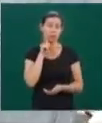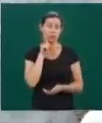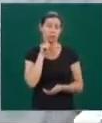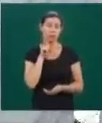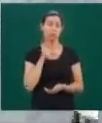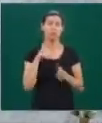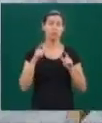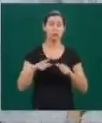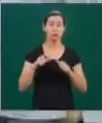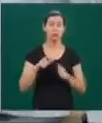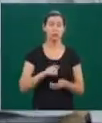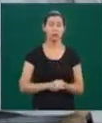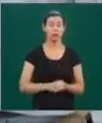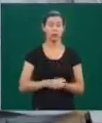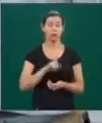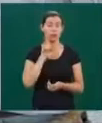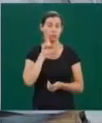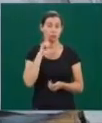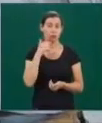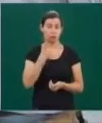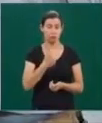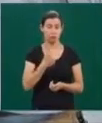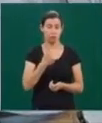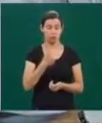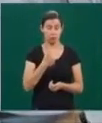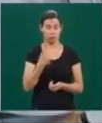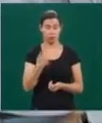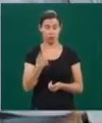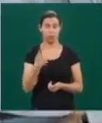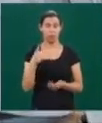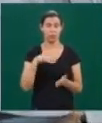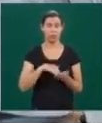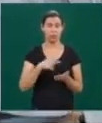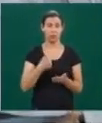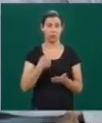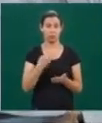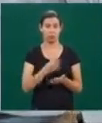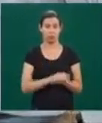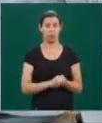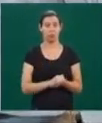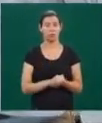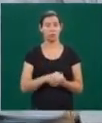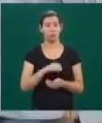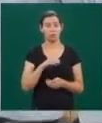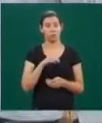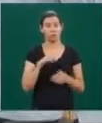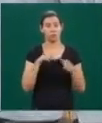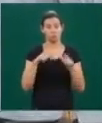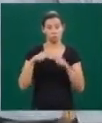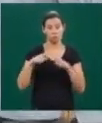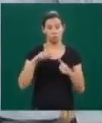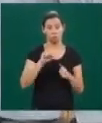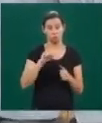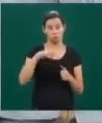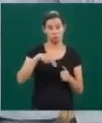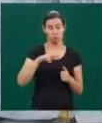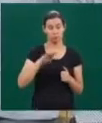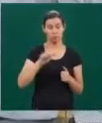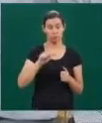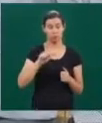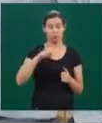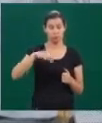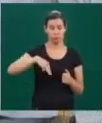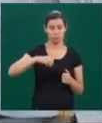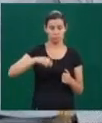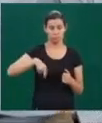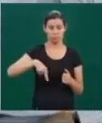21 a 24 de novembro, aqui no Campus Santa Mônica, em vários auditórios, e os posters, banners, as exposições